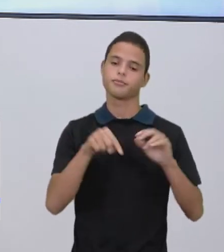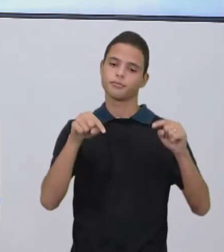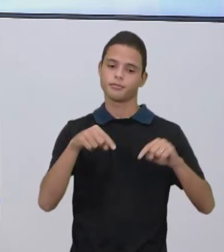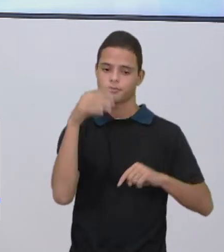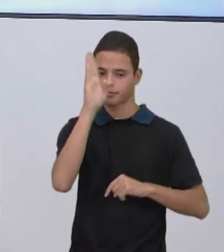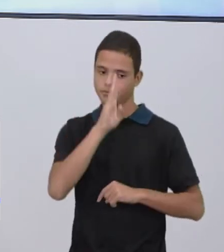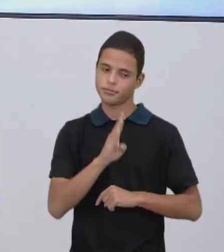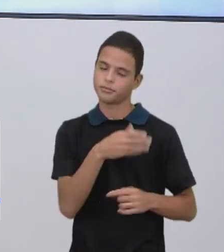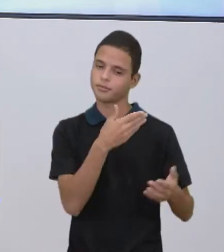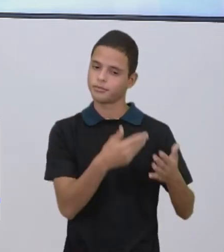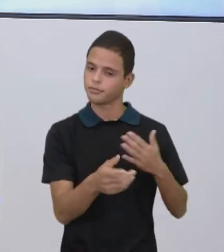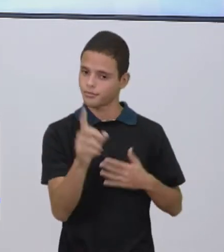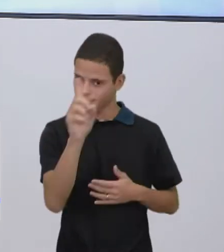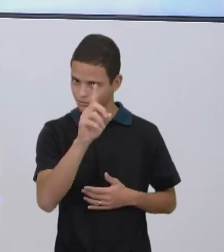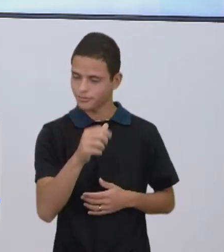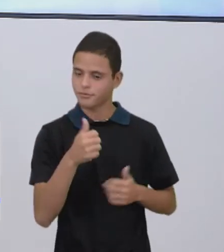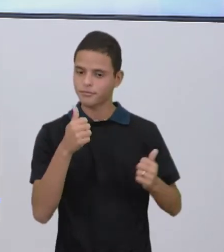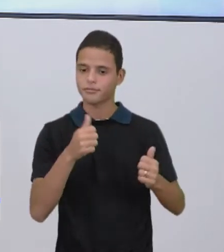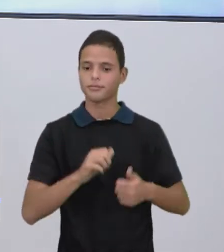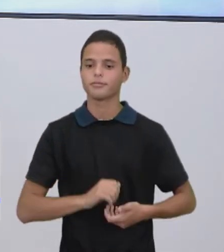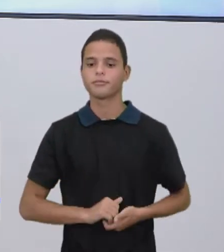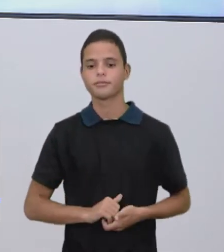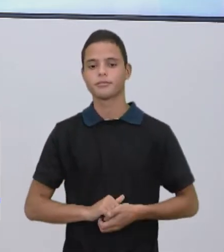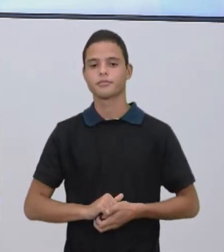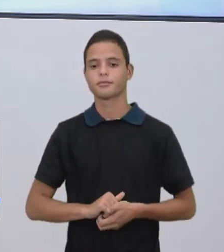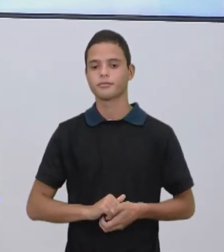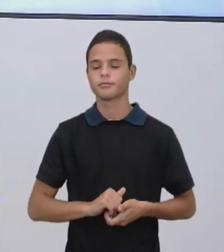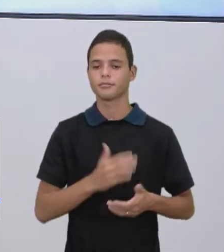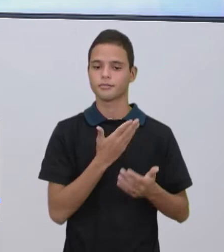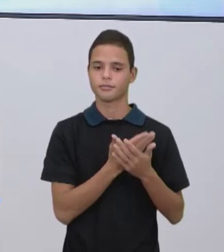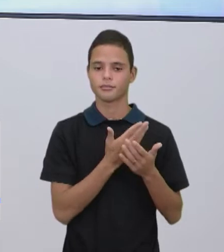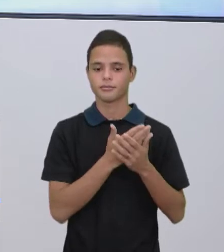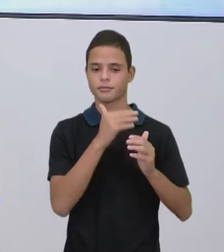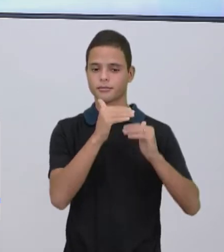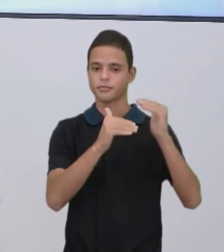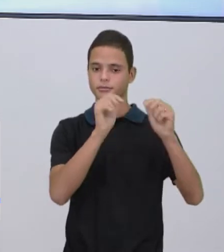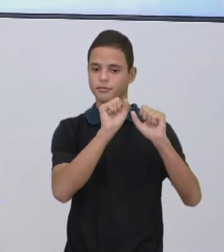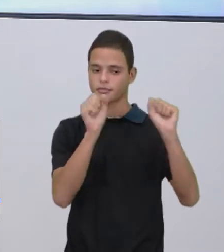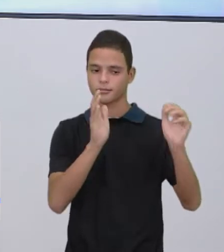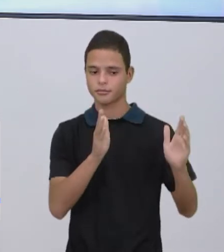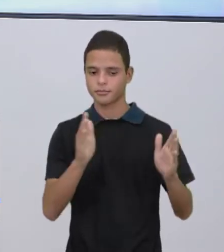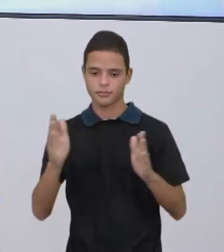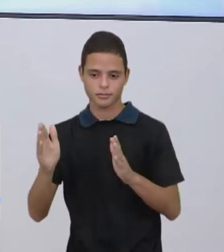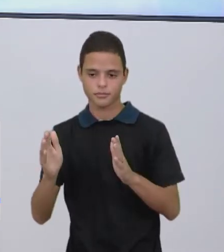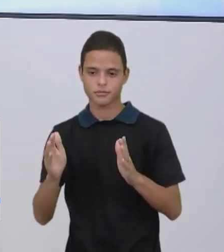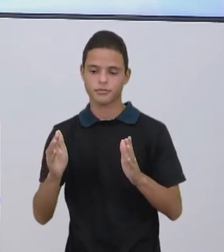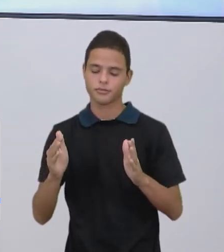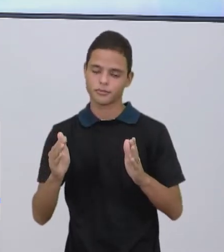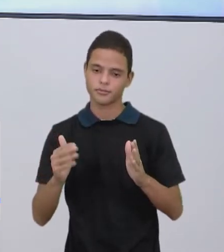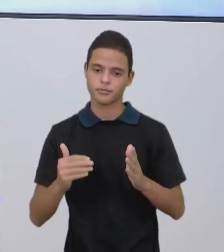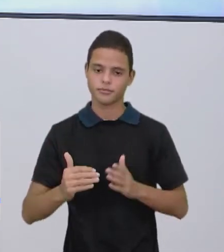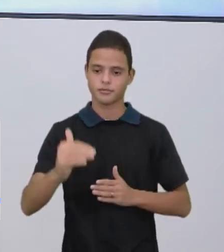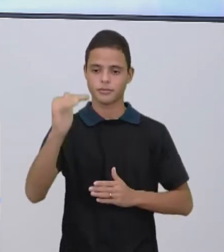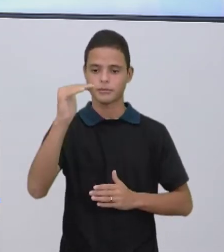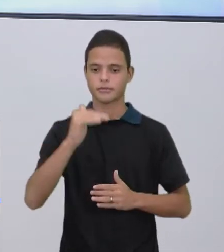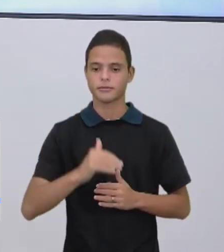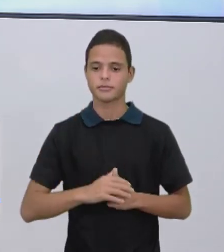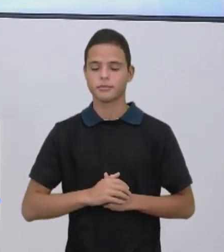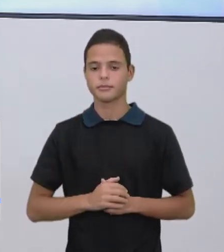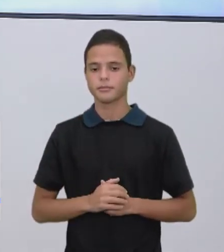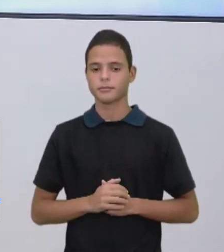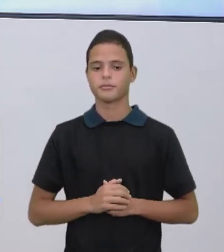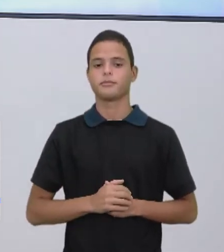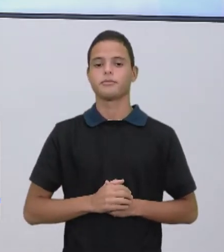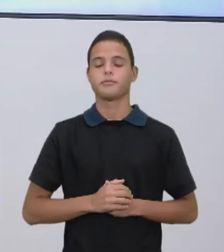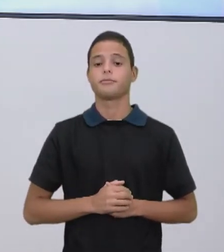Então, não percam os próximos vídeos, tá bom? Nas aulas de desenvolvimento e de sistematização que virão por aí. Beleza?